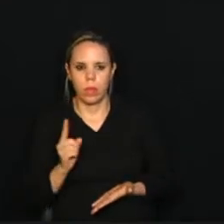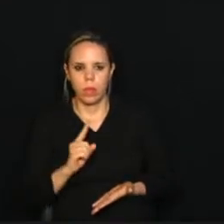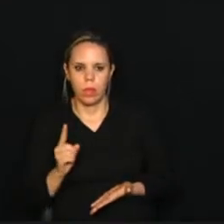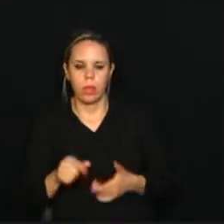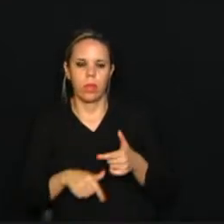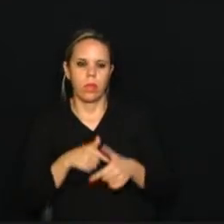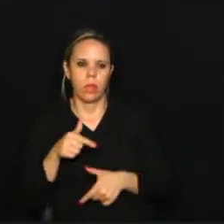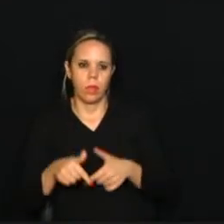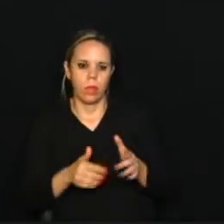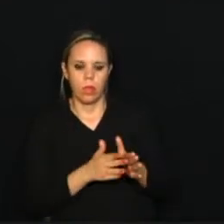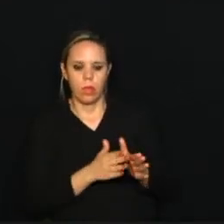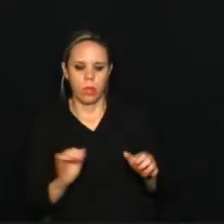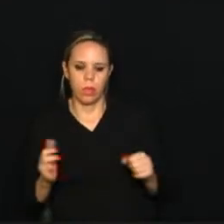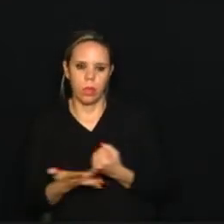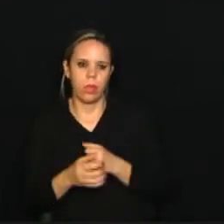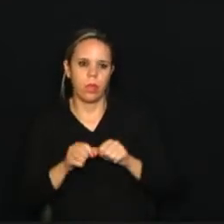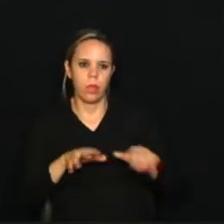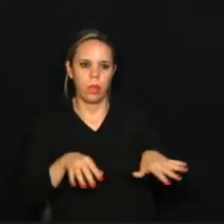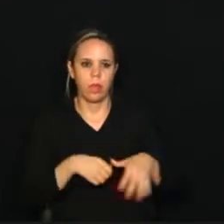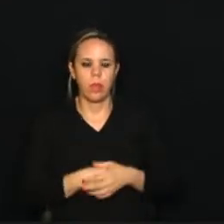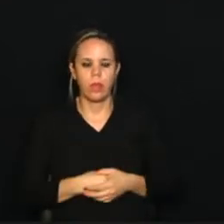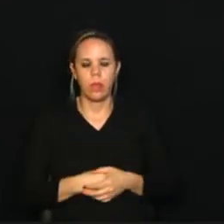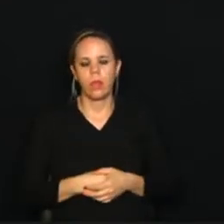em tempos de pandemia.